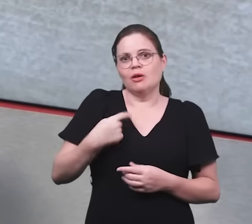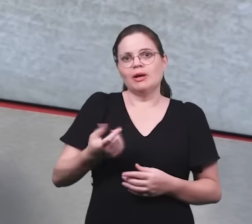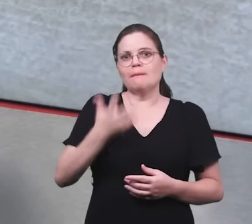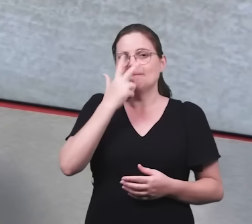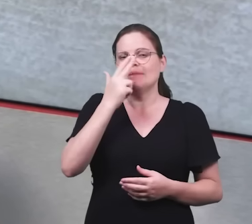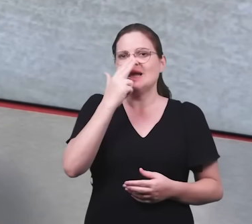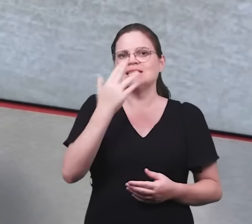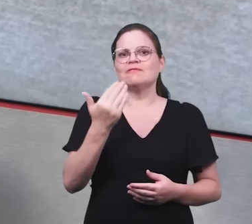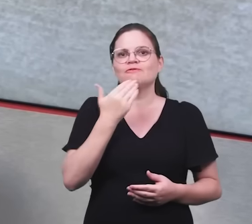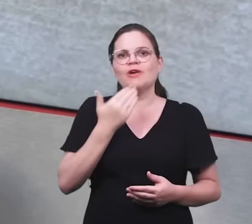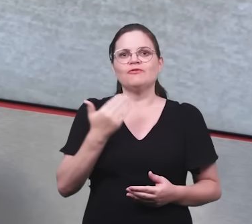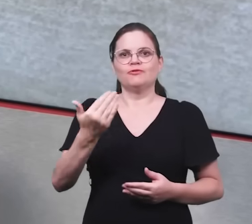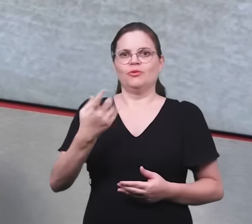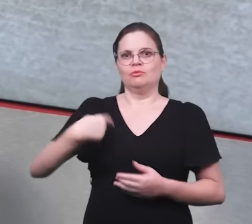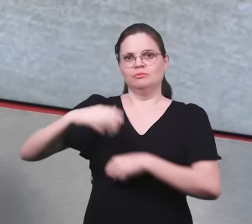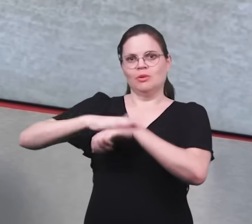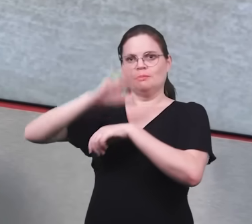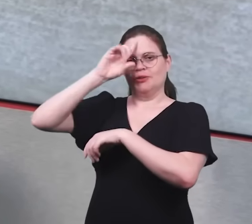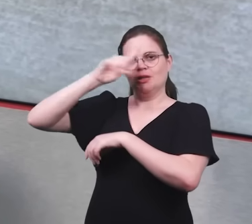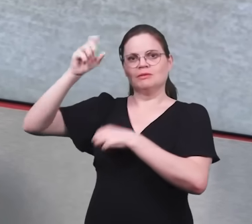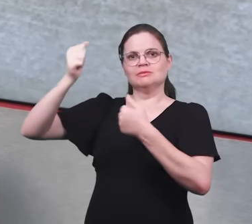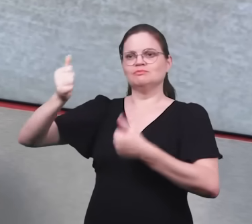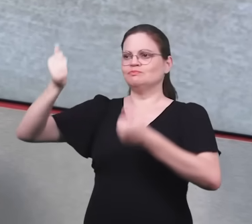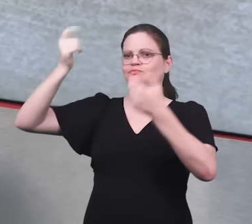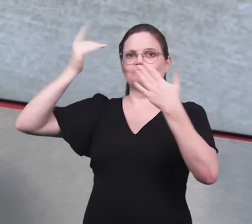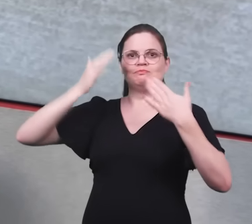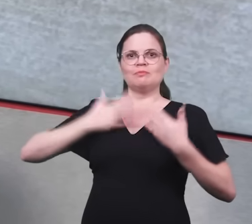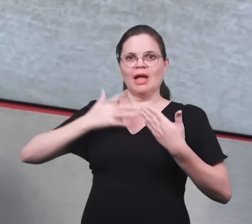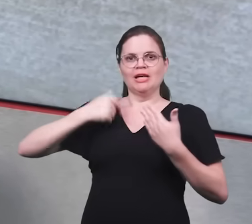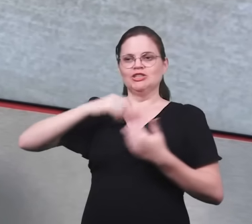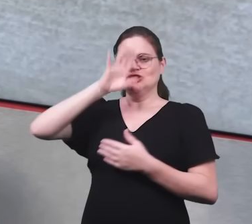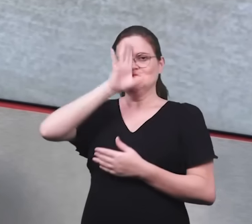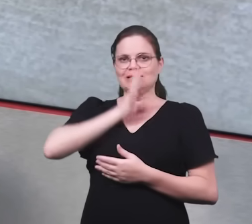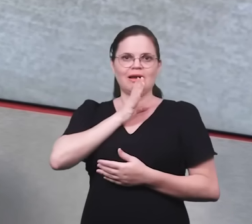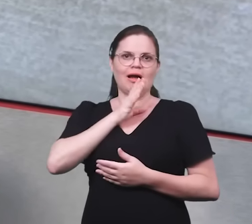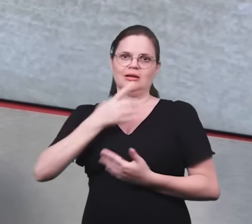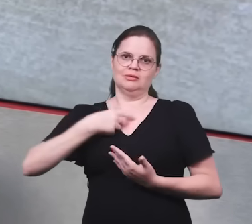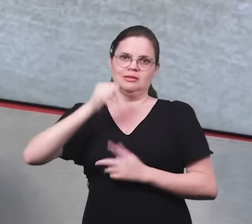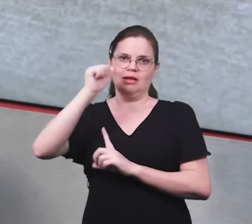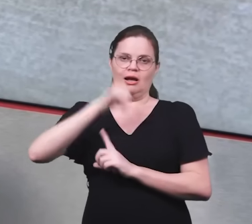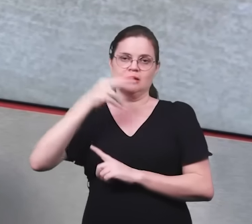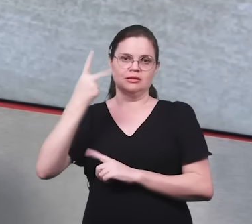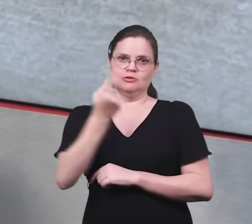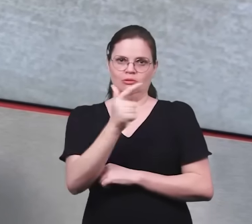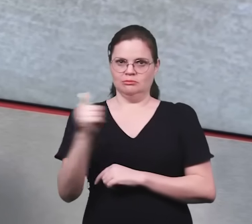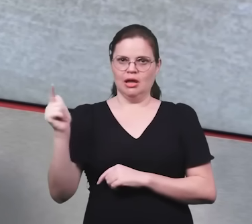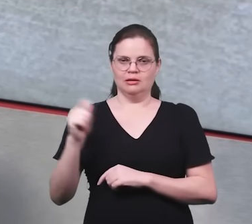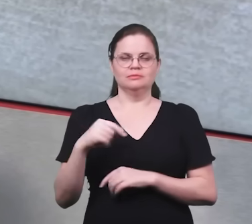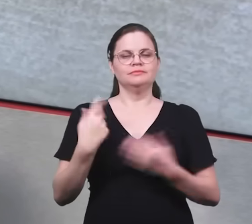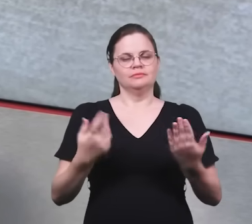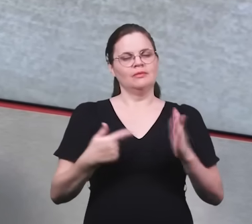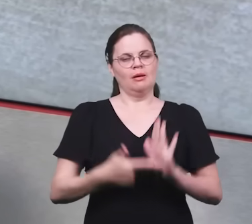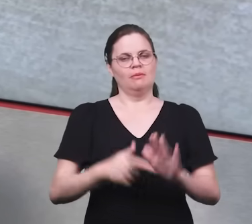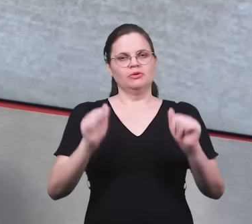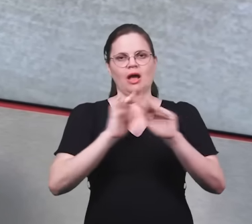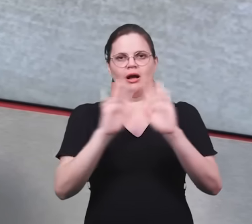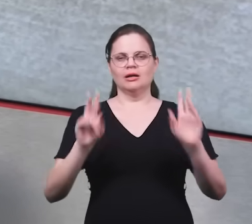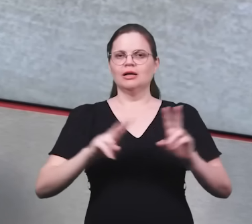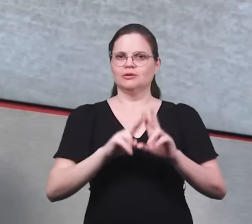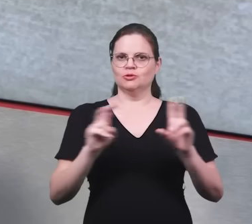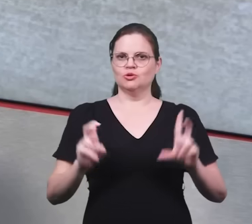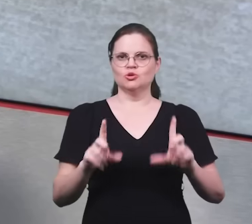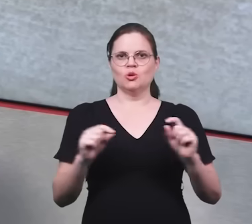portanto, pelas obras, como o apóstolo se referiu na carta aos Efésios, no capítulo 2, versículo 9, que nós